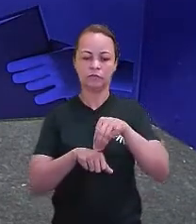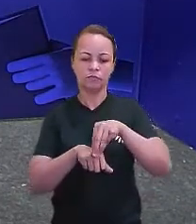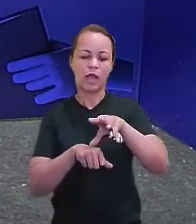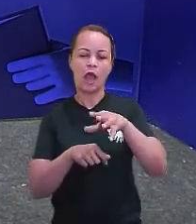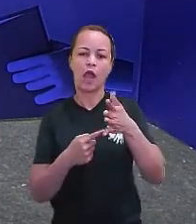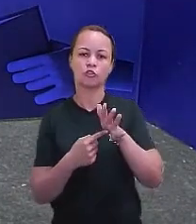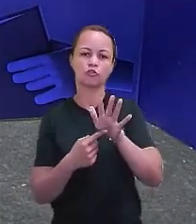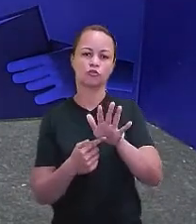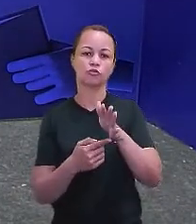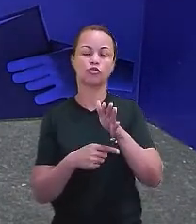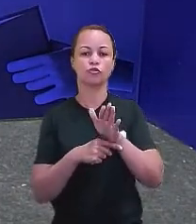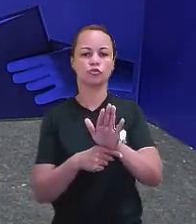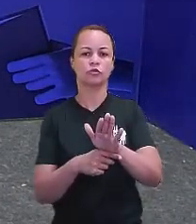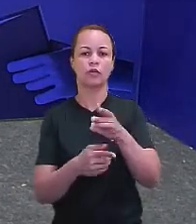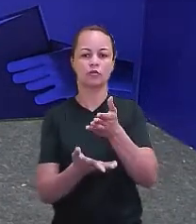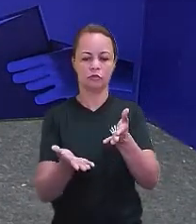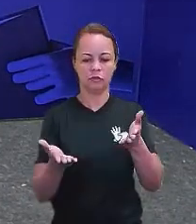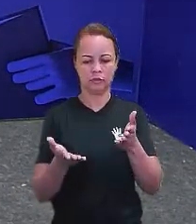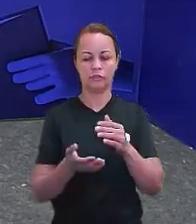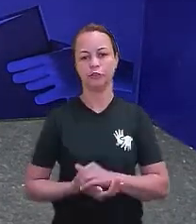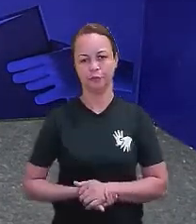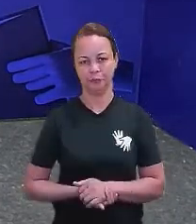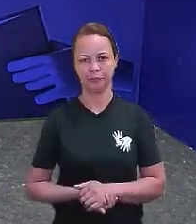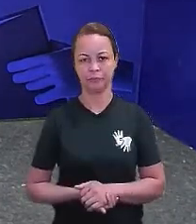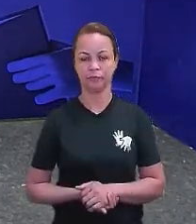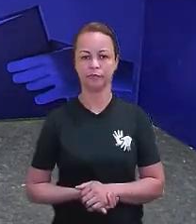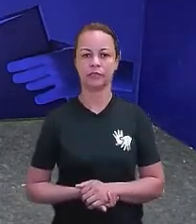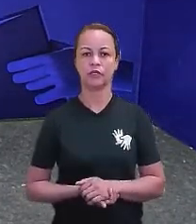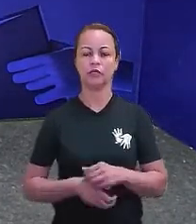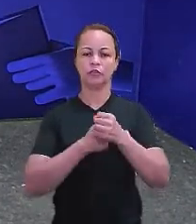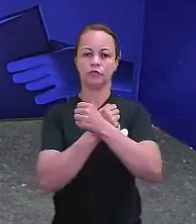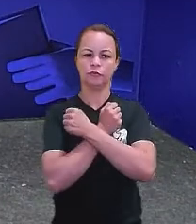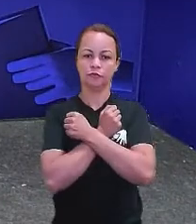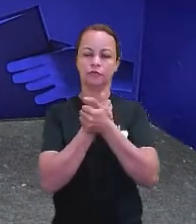maior satisfação de retirar essa tua dúvida, tá certo? Um forte